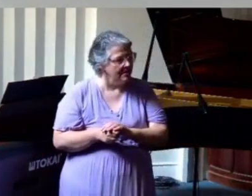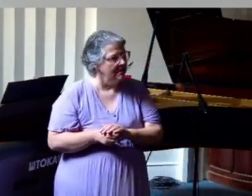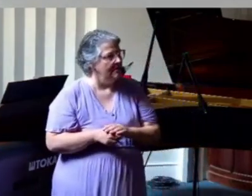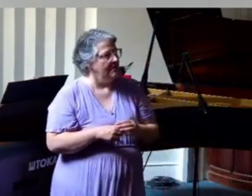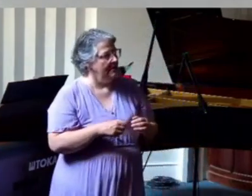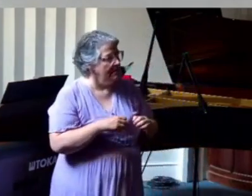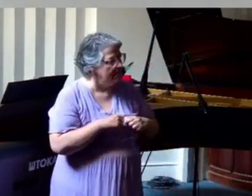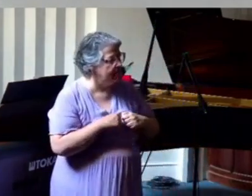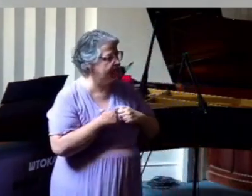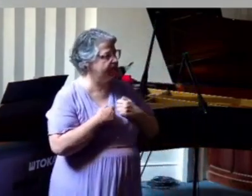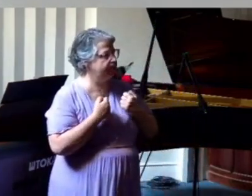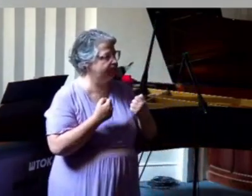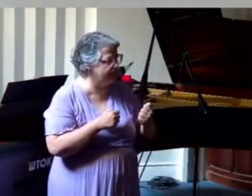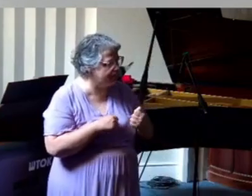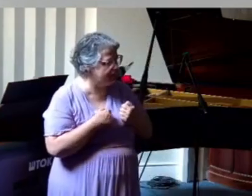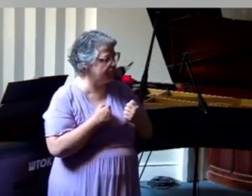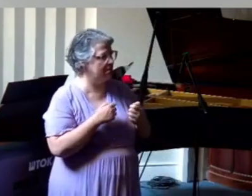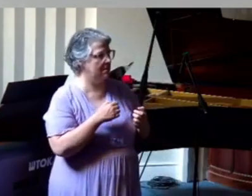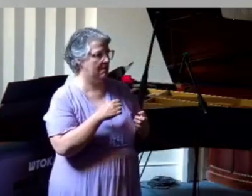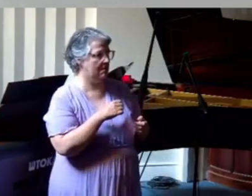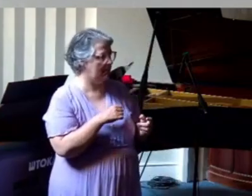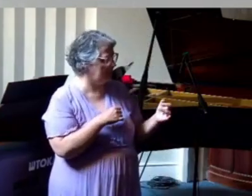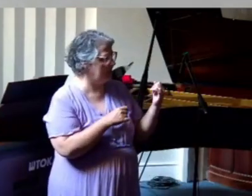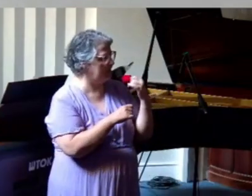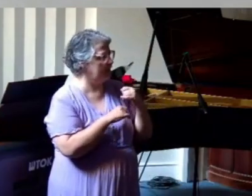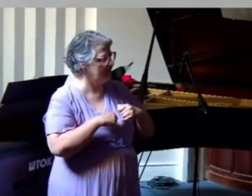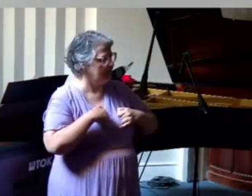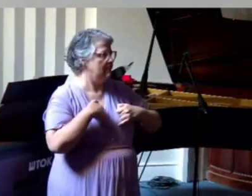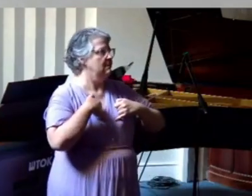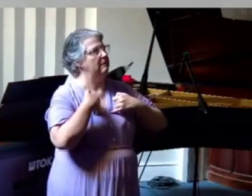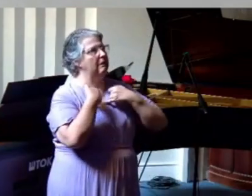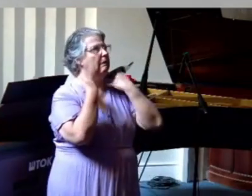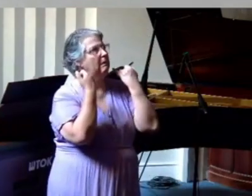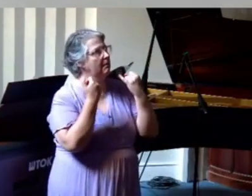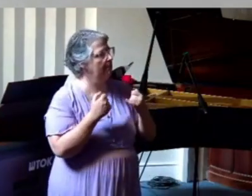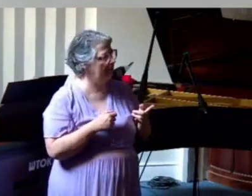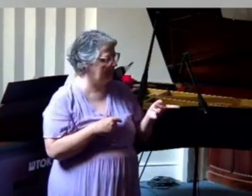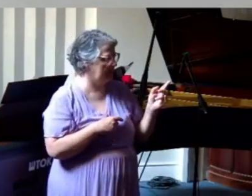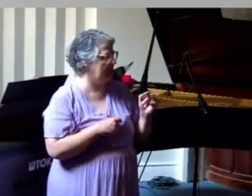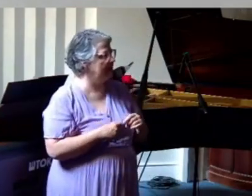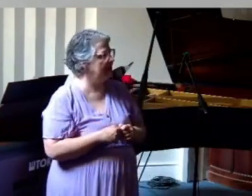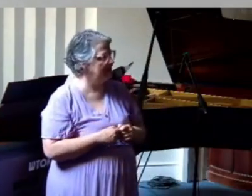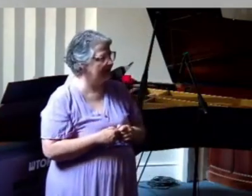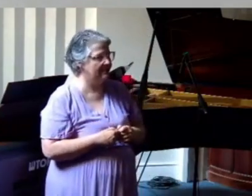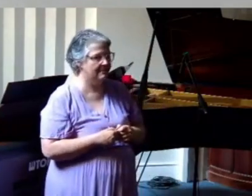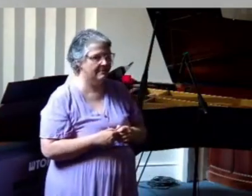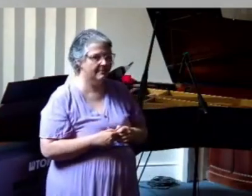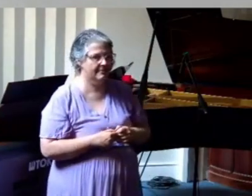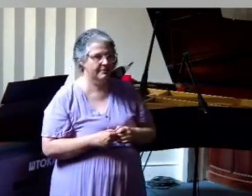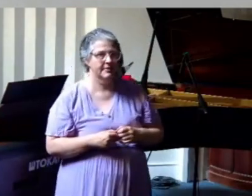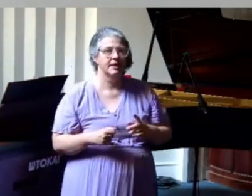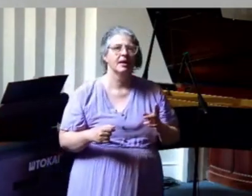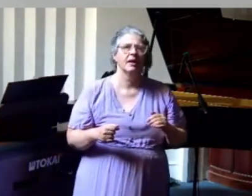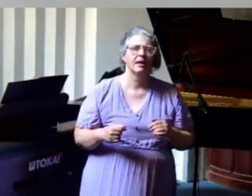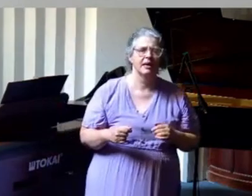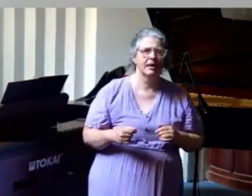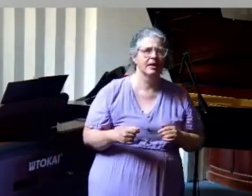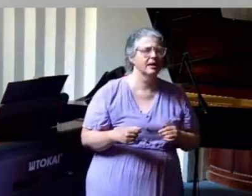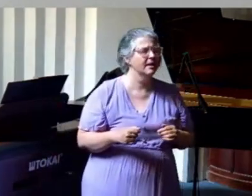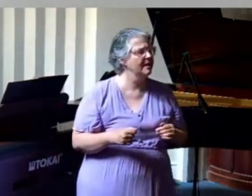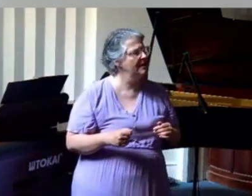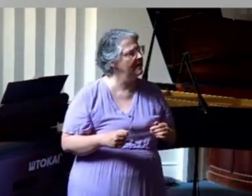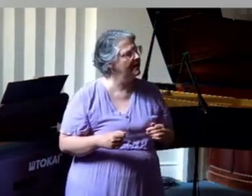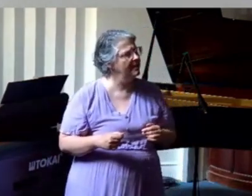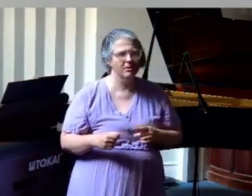achava tão arrogante aquela lebre e ficava com muita vergonha sempre. Um dia, ela resolveu